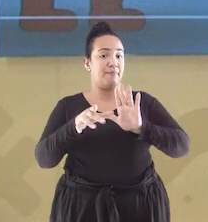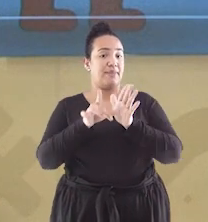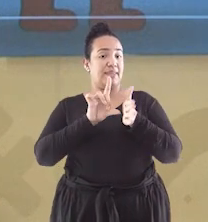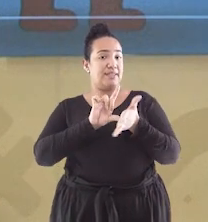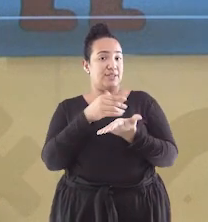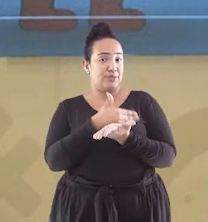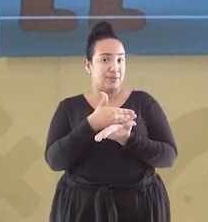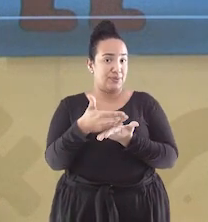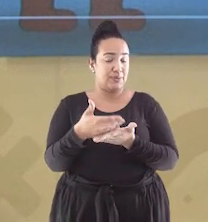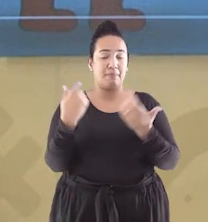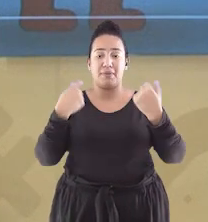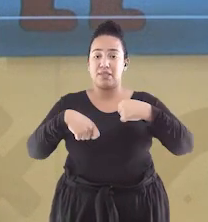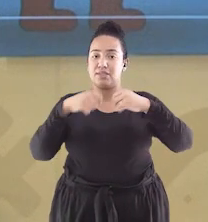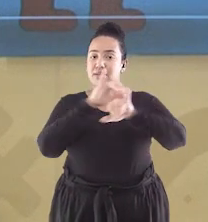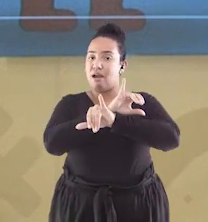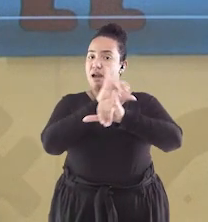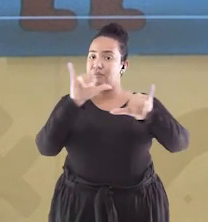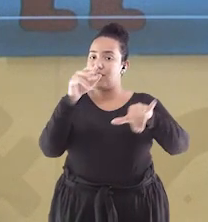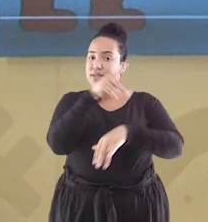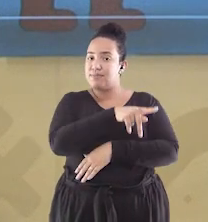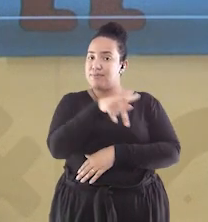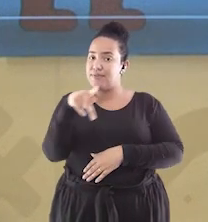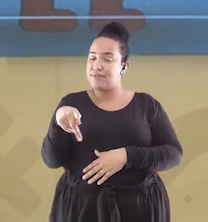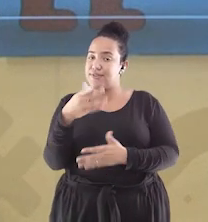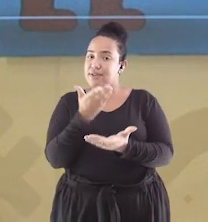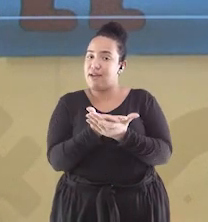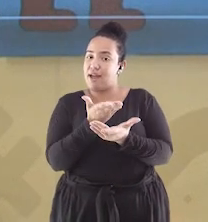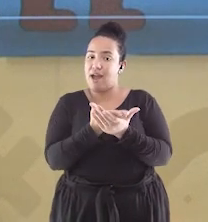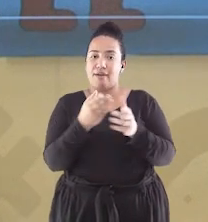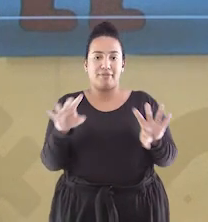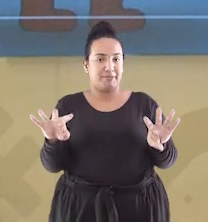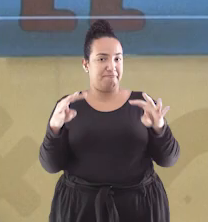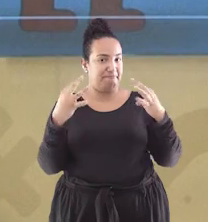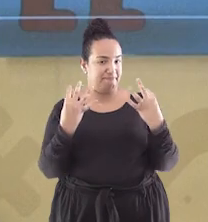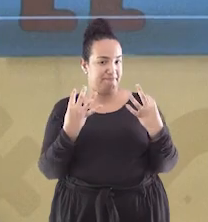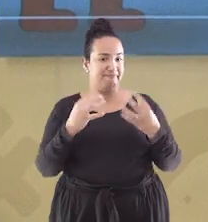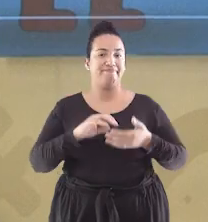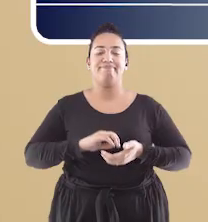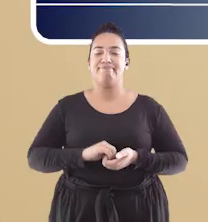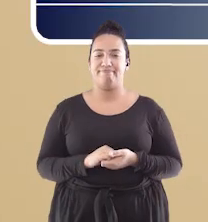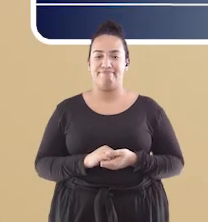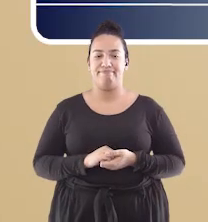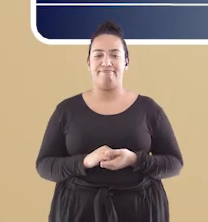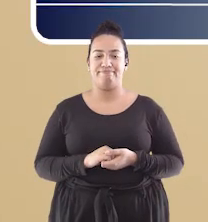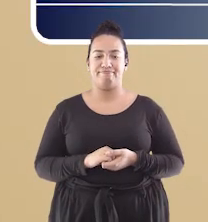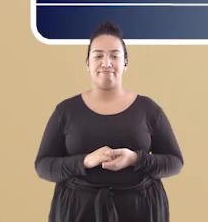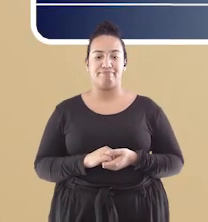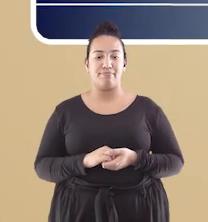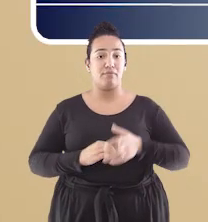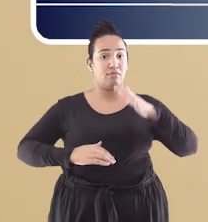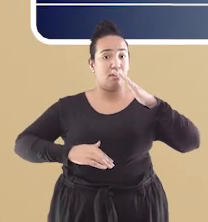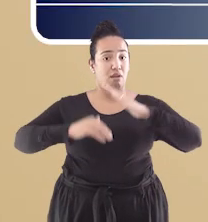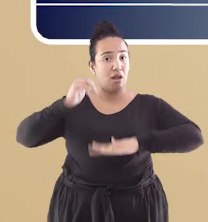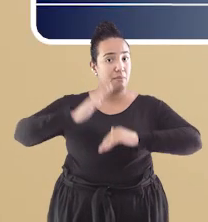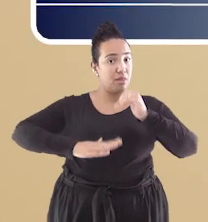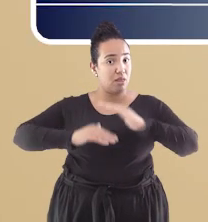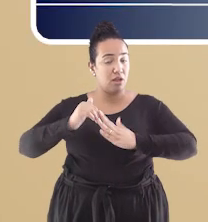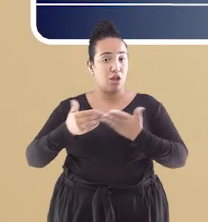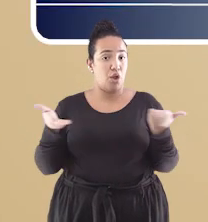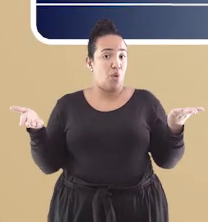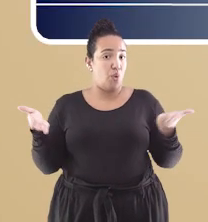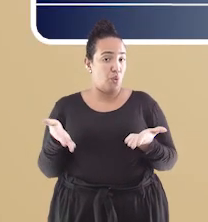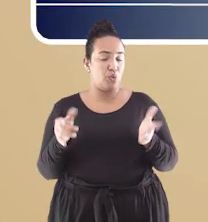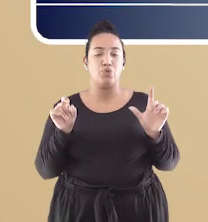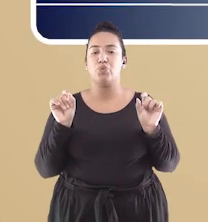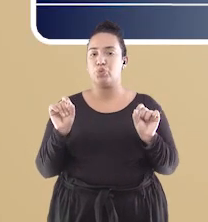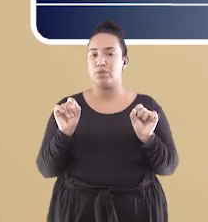de começar, eu preciso dar um recado para os professores e professoras que estão nos assistindo. A habilidade a ser trabalhada no programa